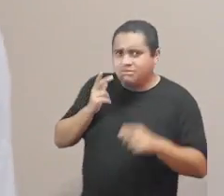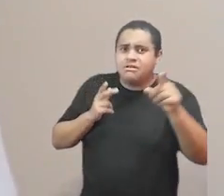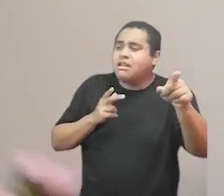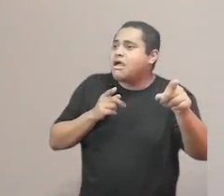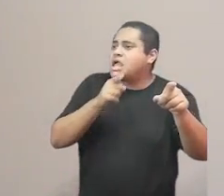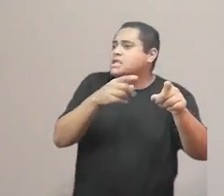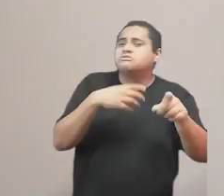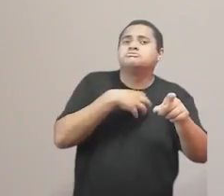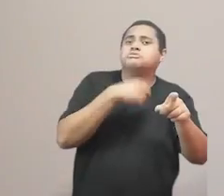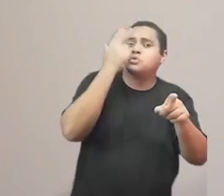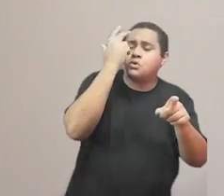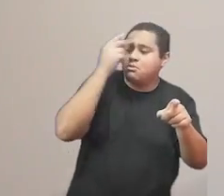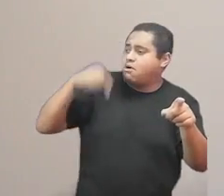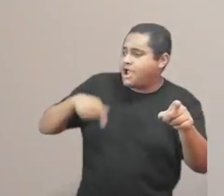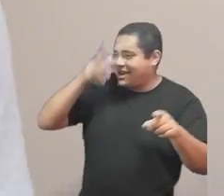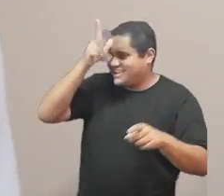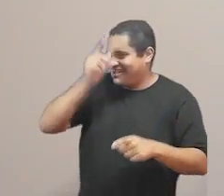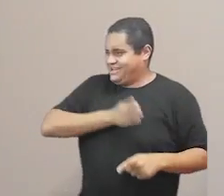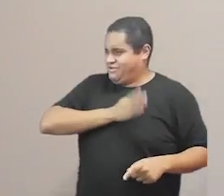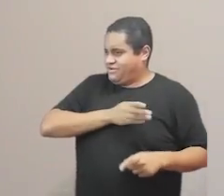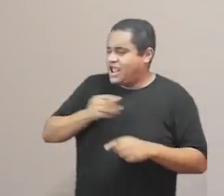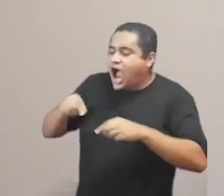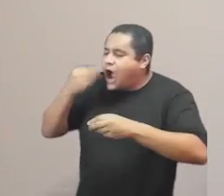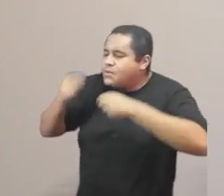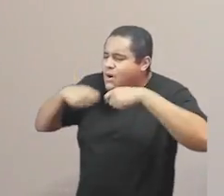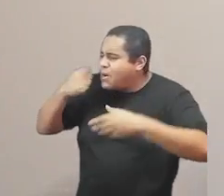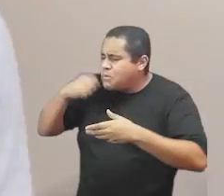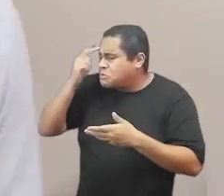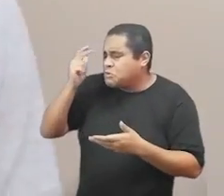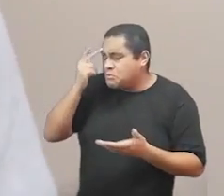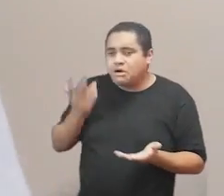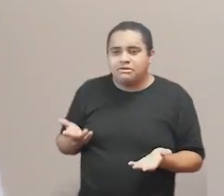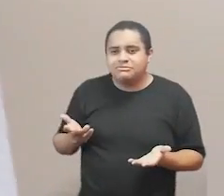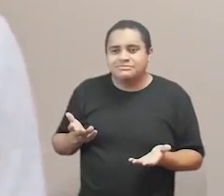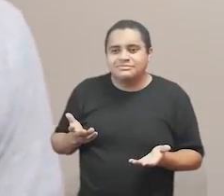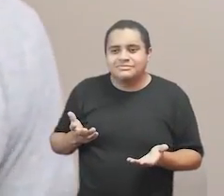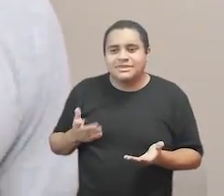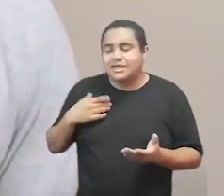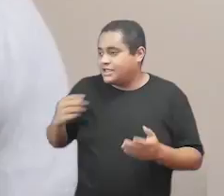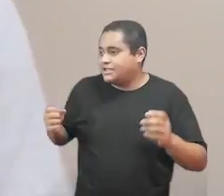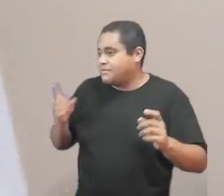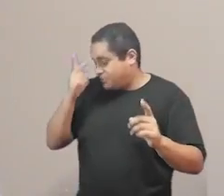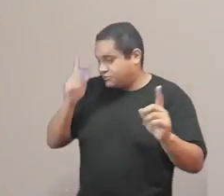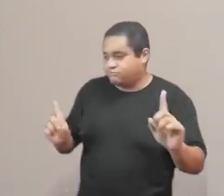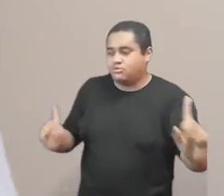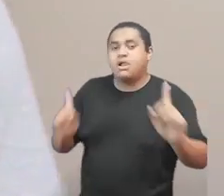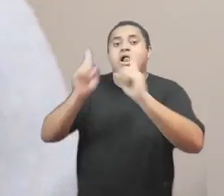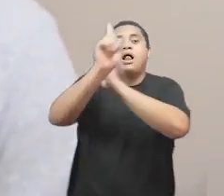normal, tá no conforto deles, e aqui coração de galinha tá no nosso conforto, então acha normal. Se o cabra Taiwan vier pra cá, ou a gente for pra